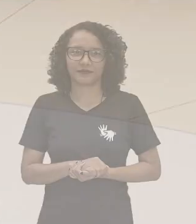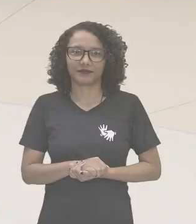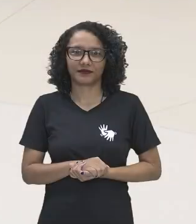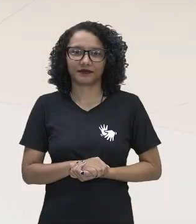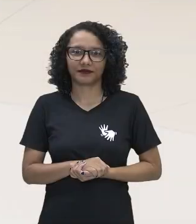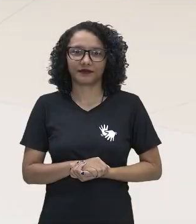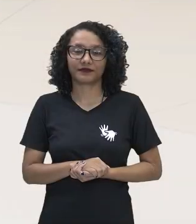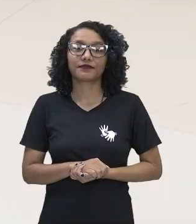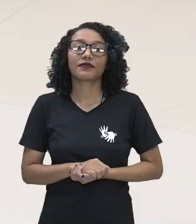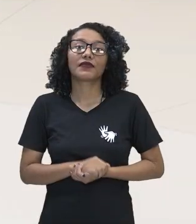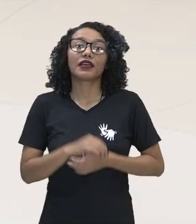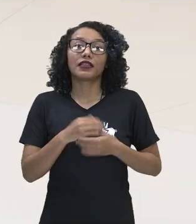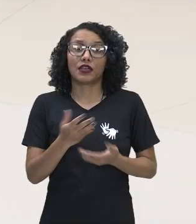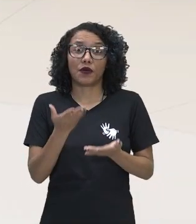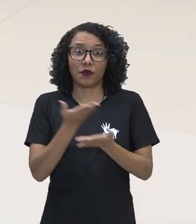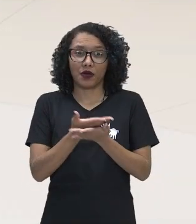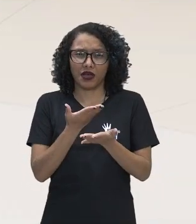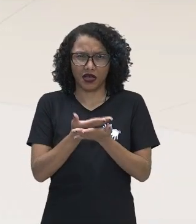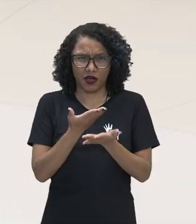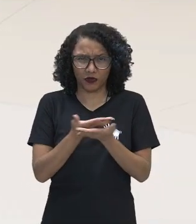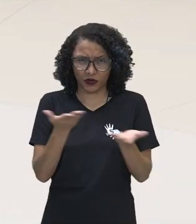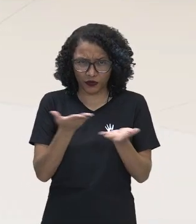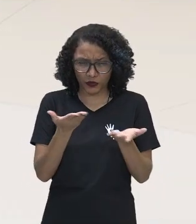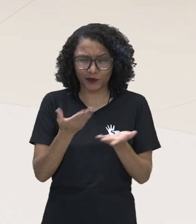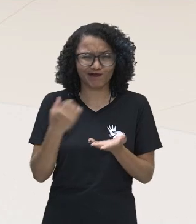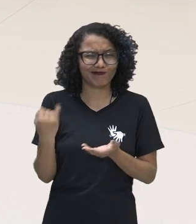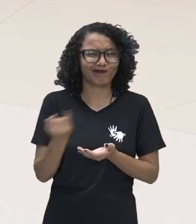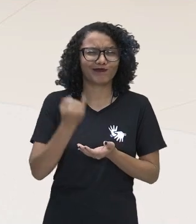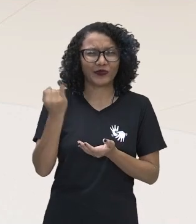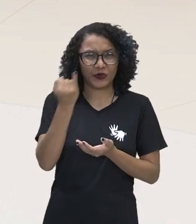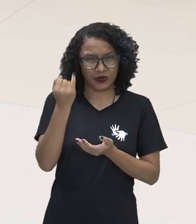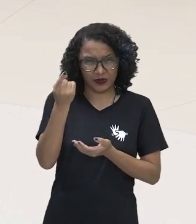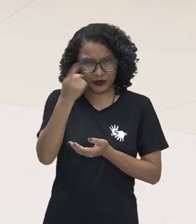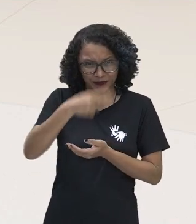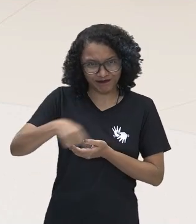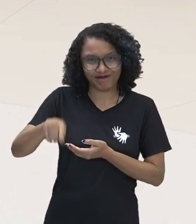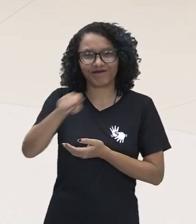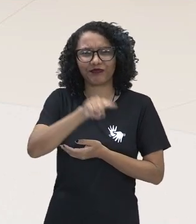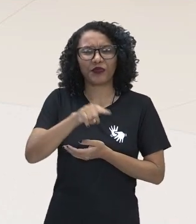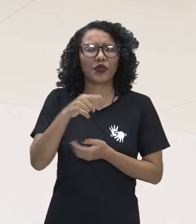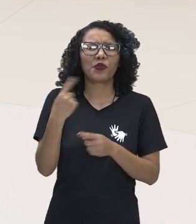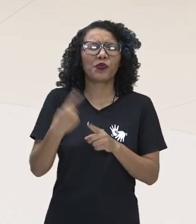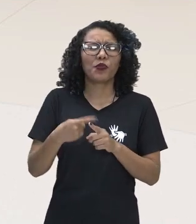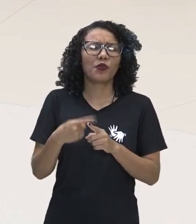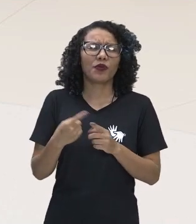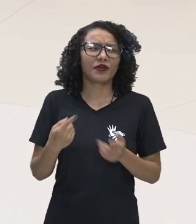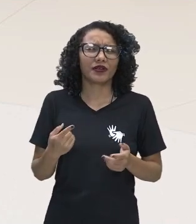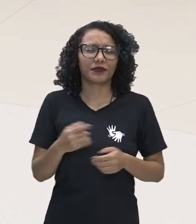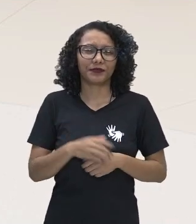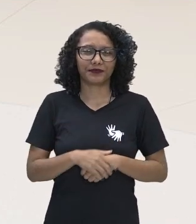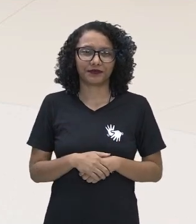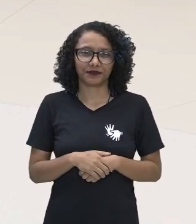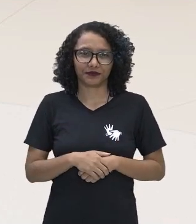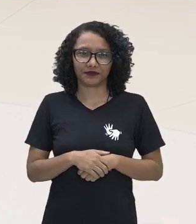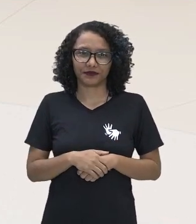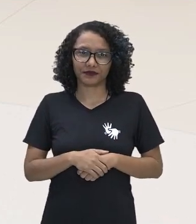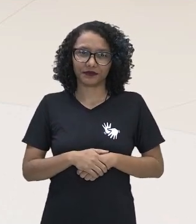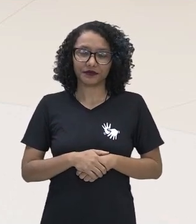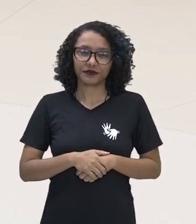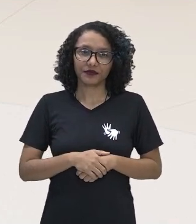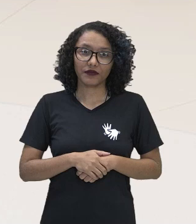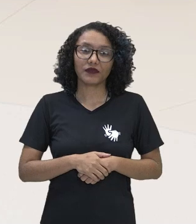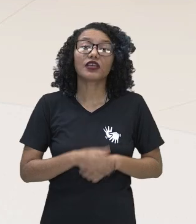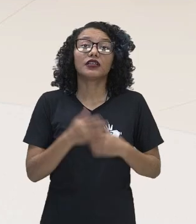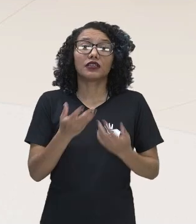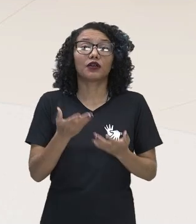Esta aula ela é de fundamental importância para todos vocês. Isso porque nós iremos tratar aqui durante essa aula de